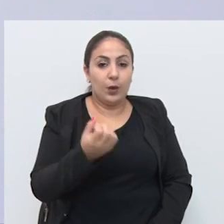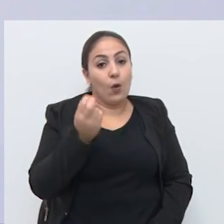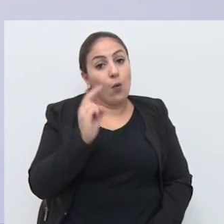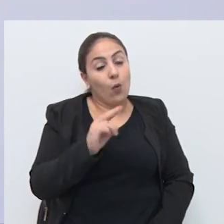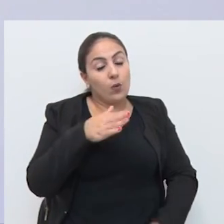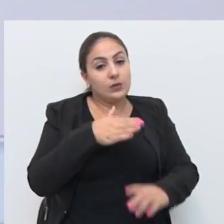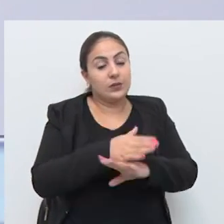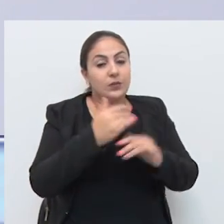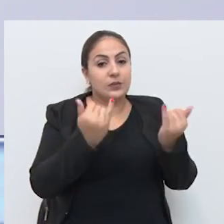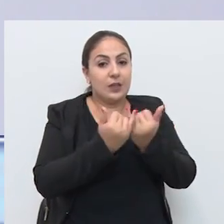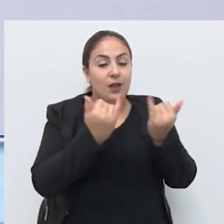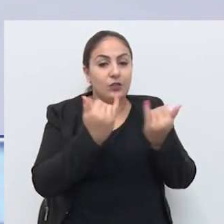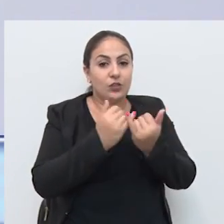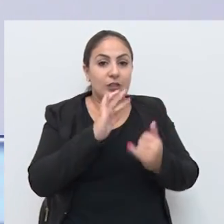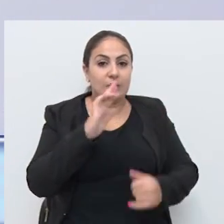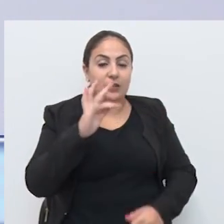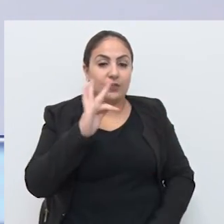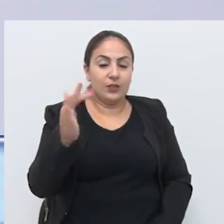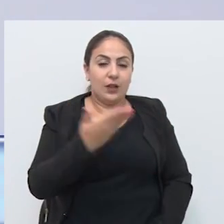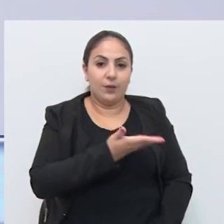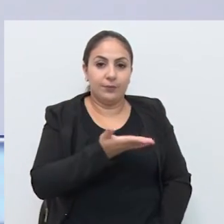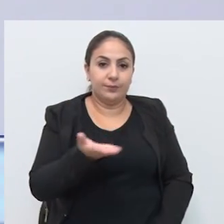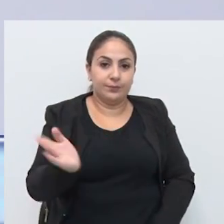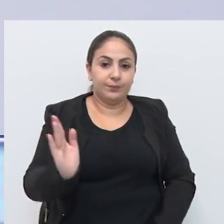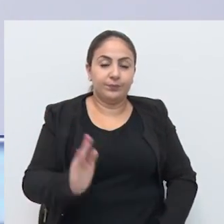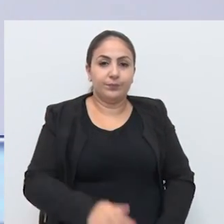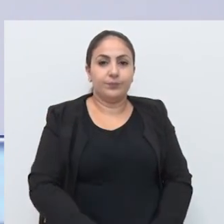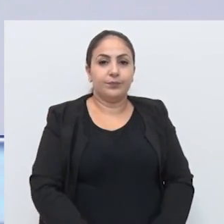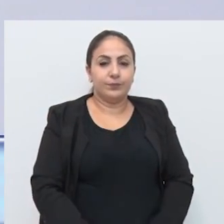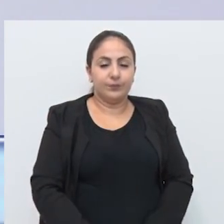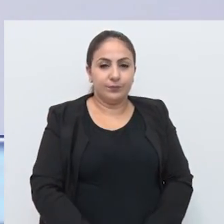146 ou ainda acessar o site da Receita, que é o